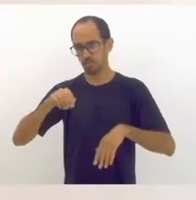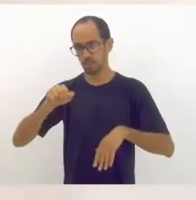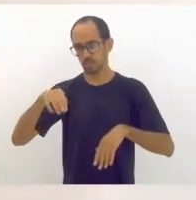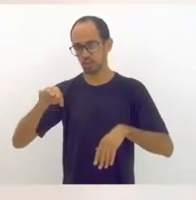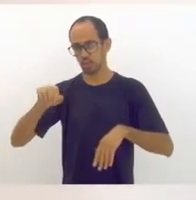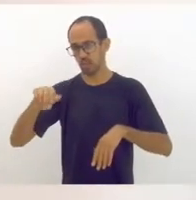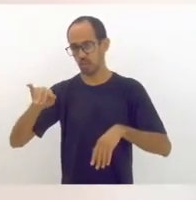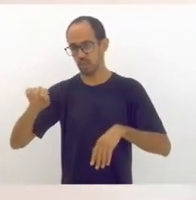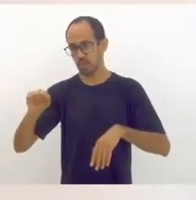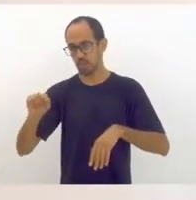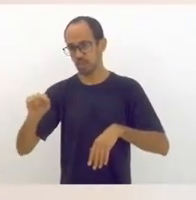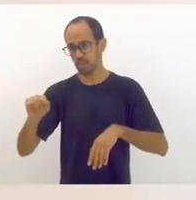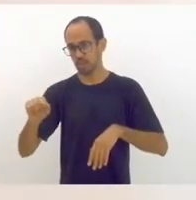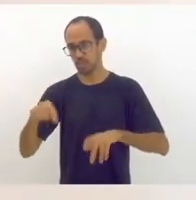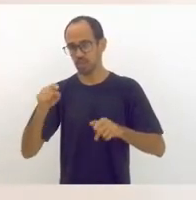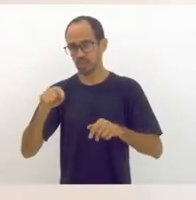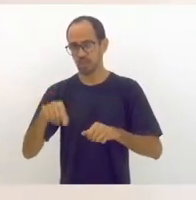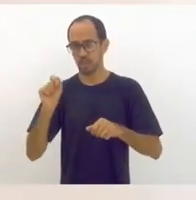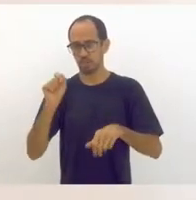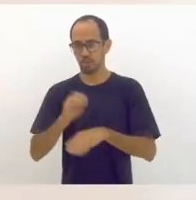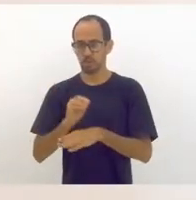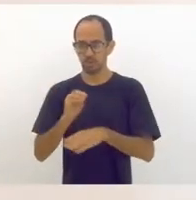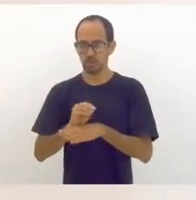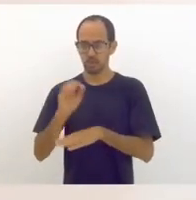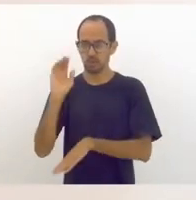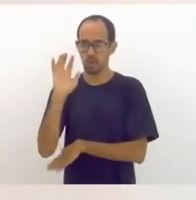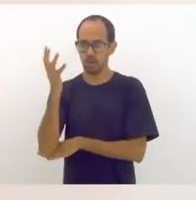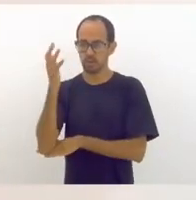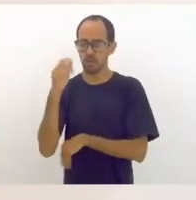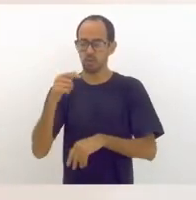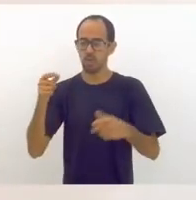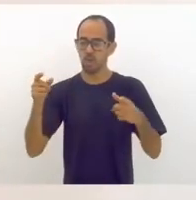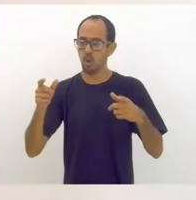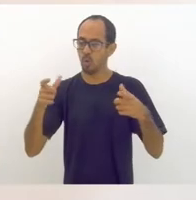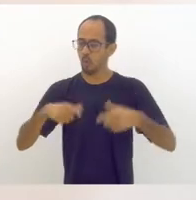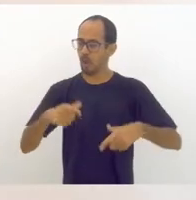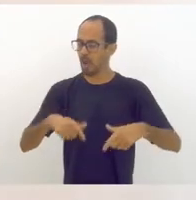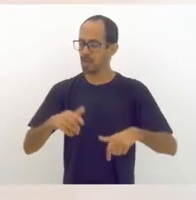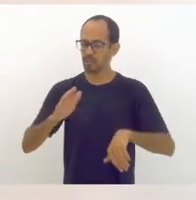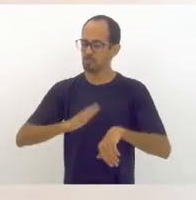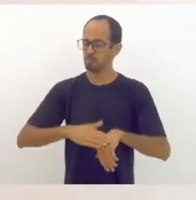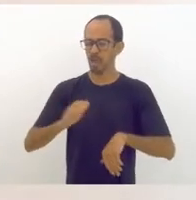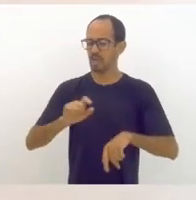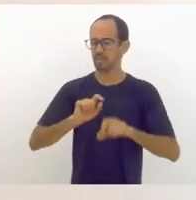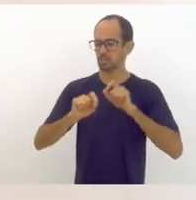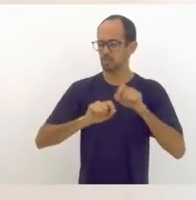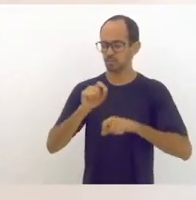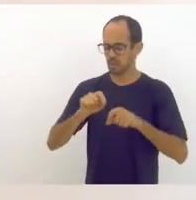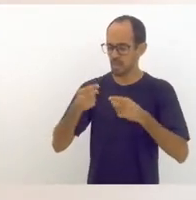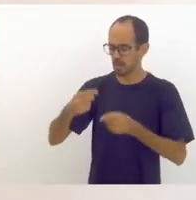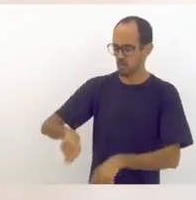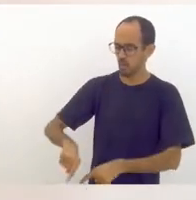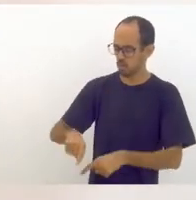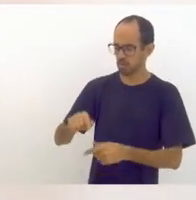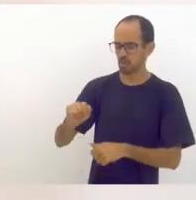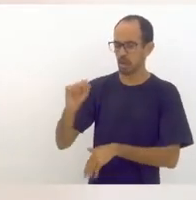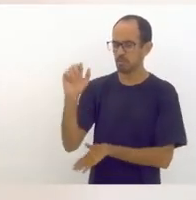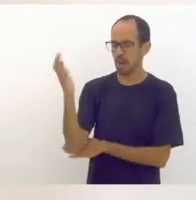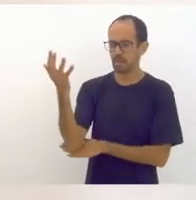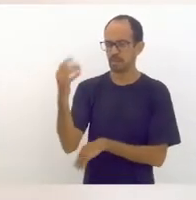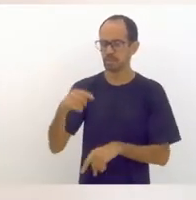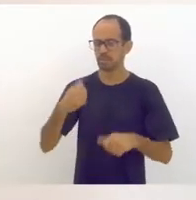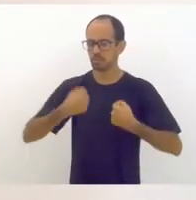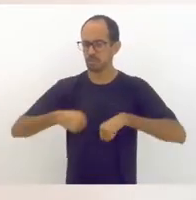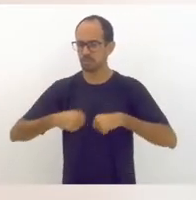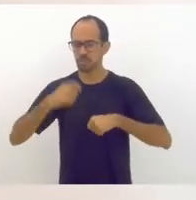Mar, pensando que a fragmentação florestal hoje é o ponto que mais ameaça a Mata Atlântica. Nós temos que pensar que a gente